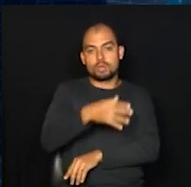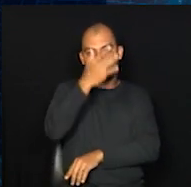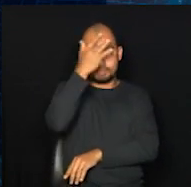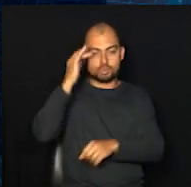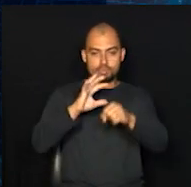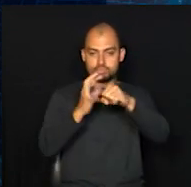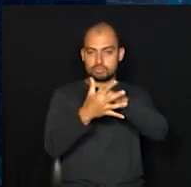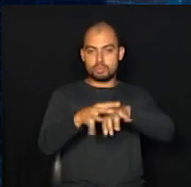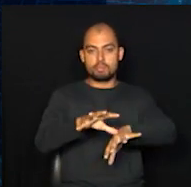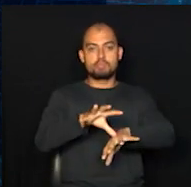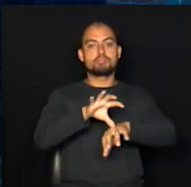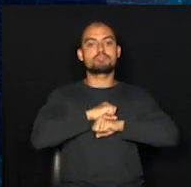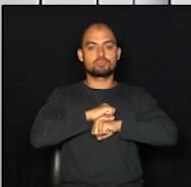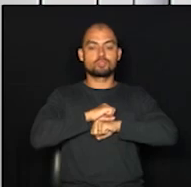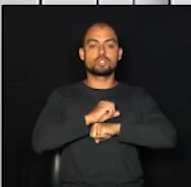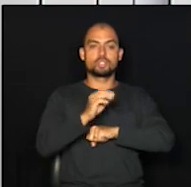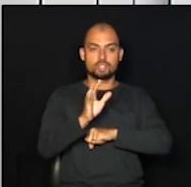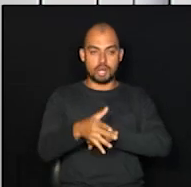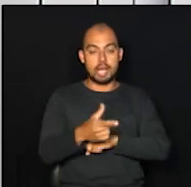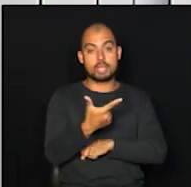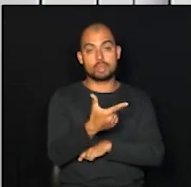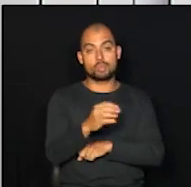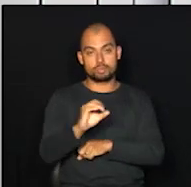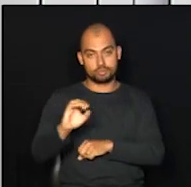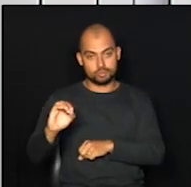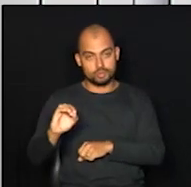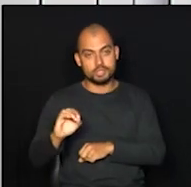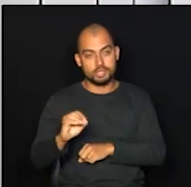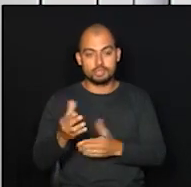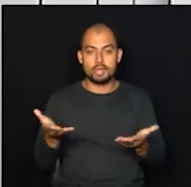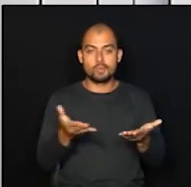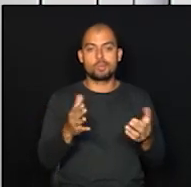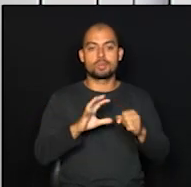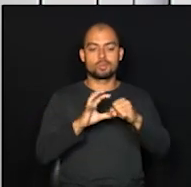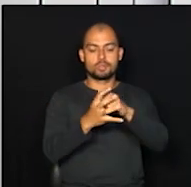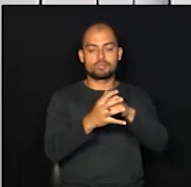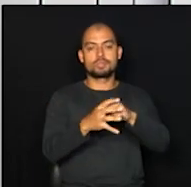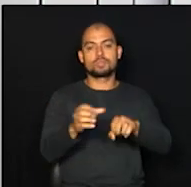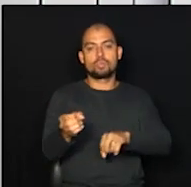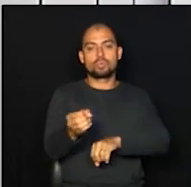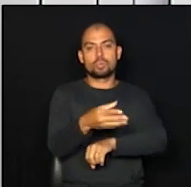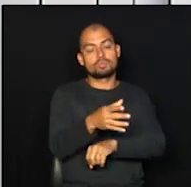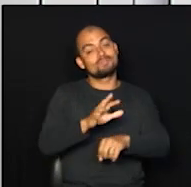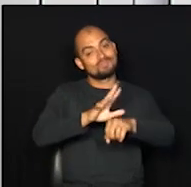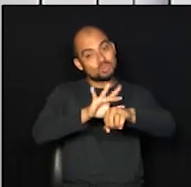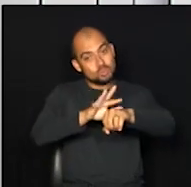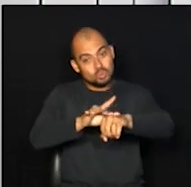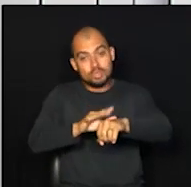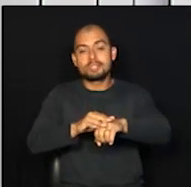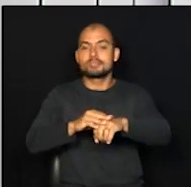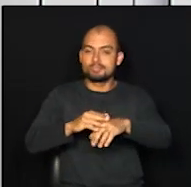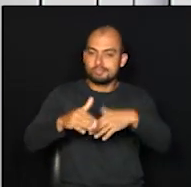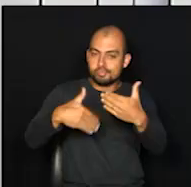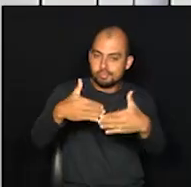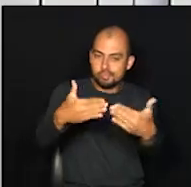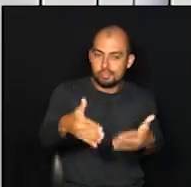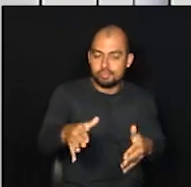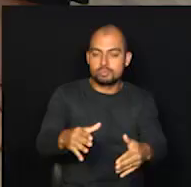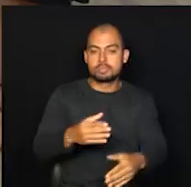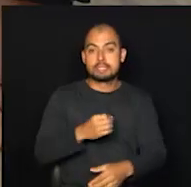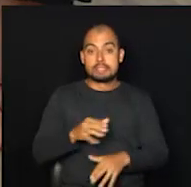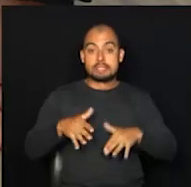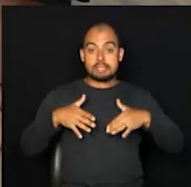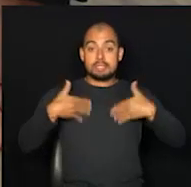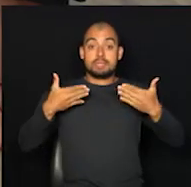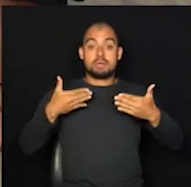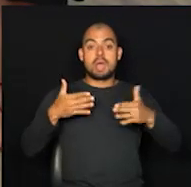De ontem para hoje, 200 novos casos da Covid-19. Então, a doença segue circulando e assustando. Sim,